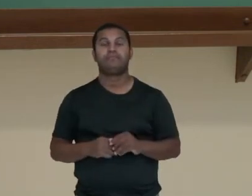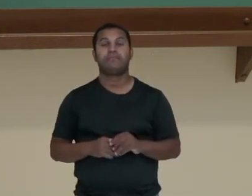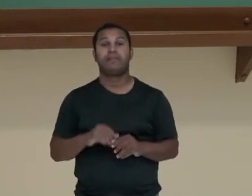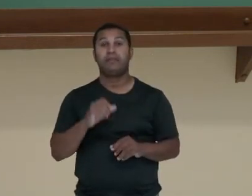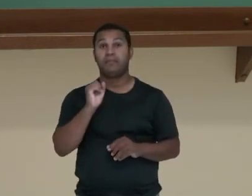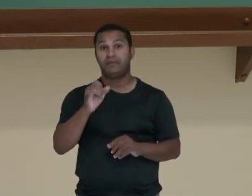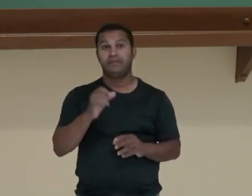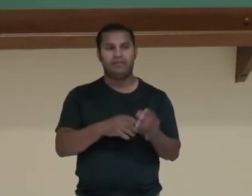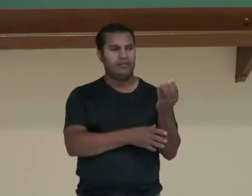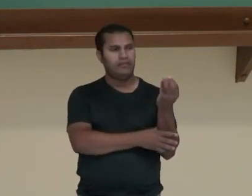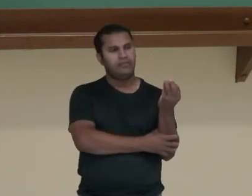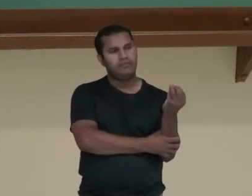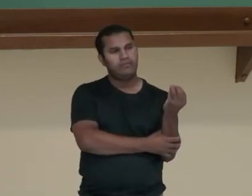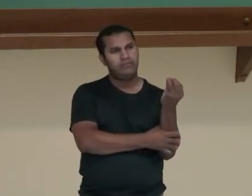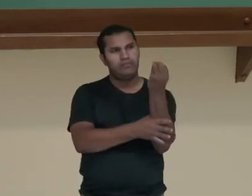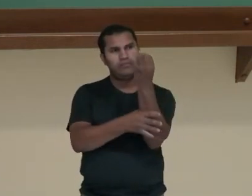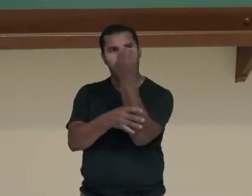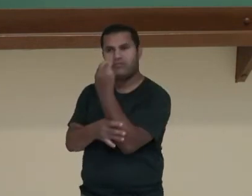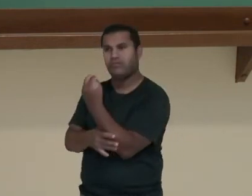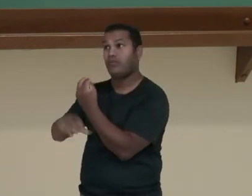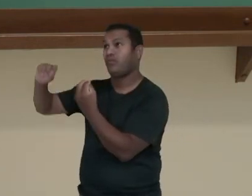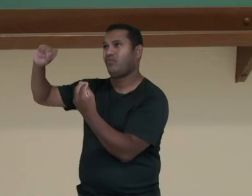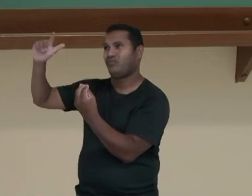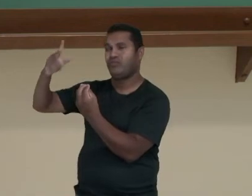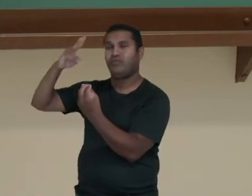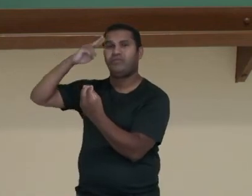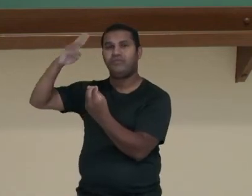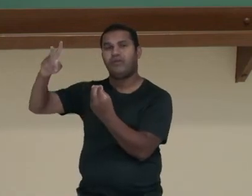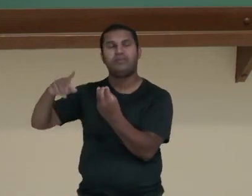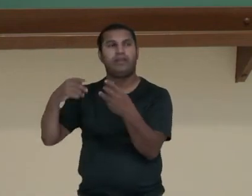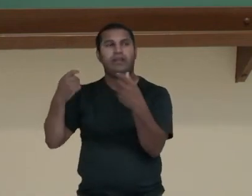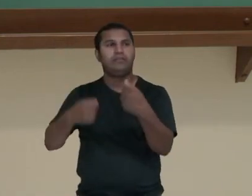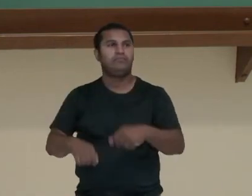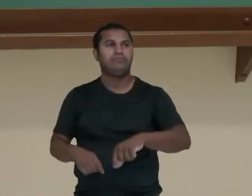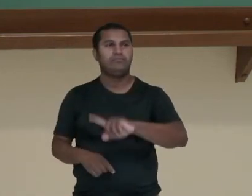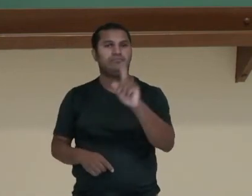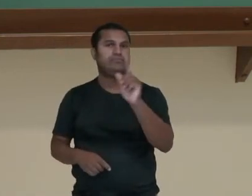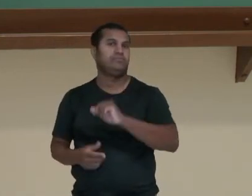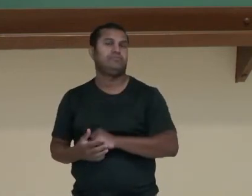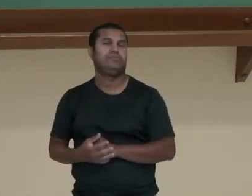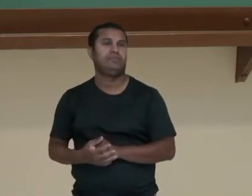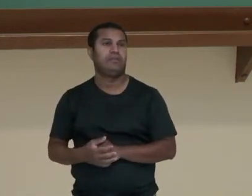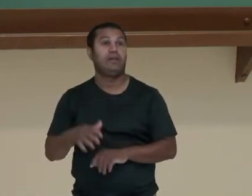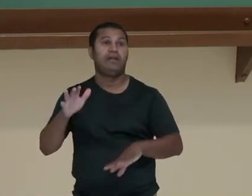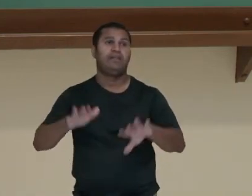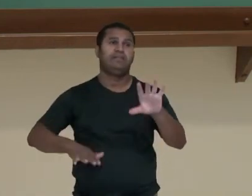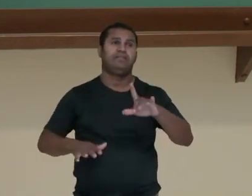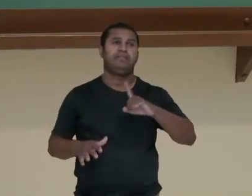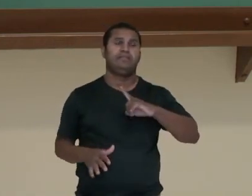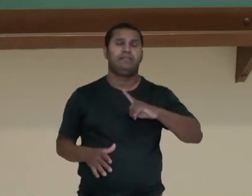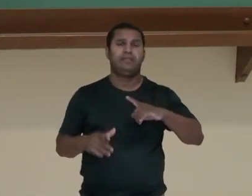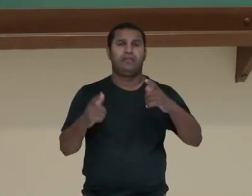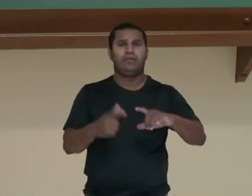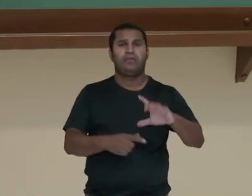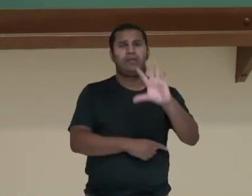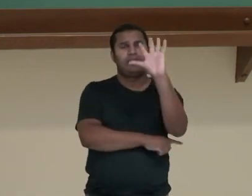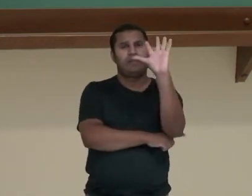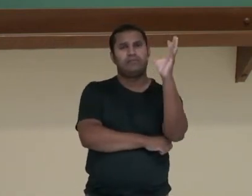que vão possibilitar com que ela sobreviva, né? Se ter hábitos noturnos ou não, se esconder ou não, né?